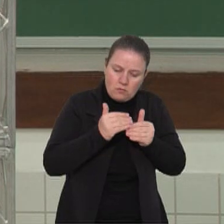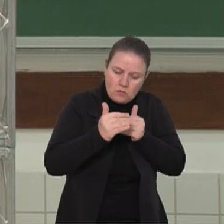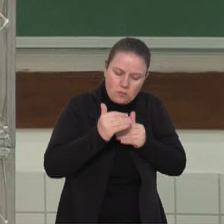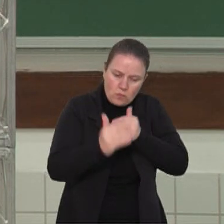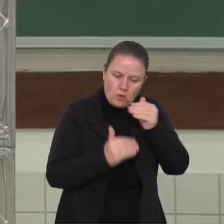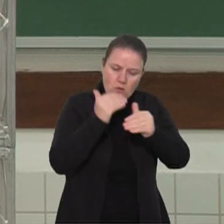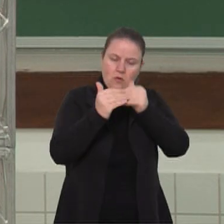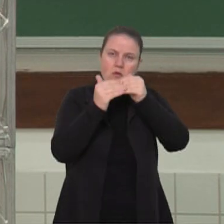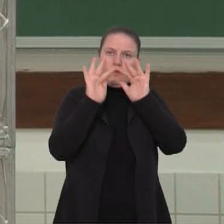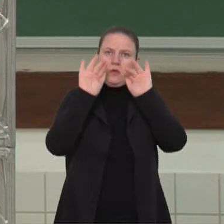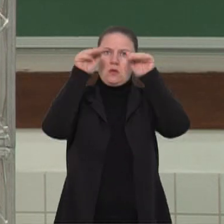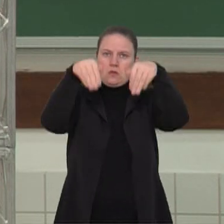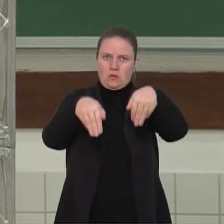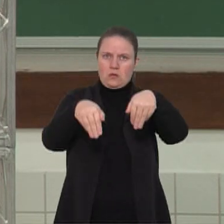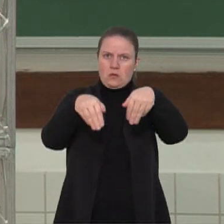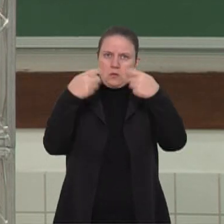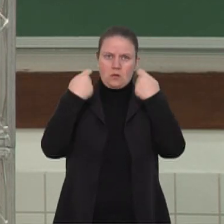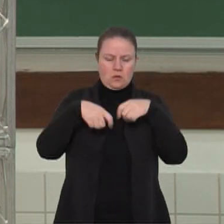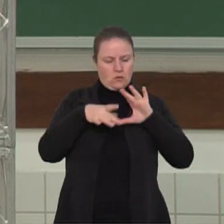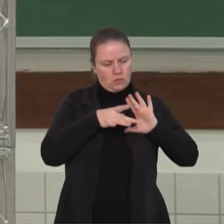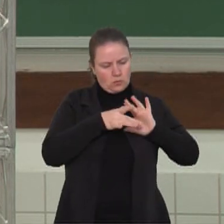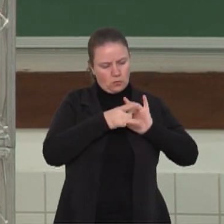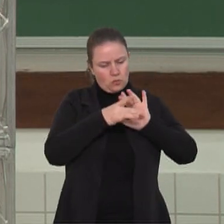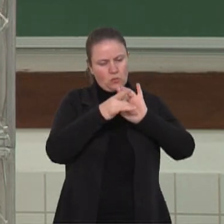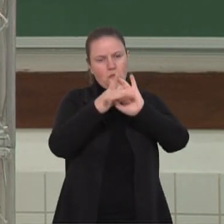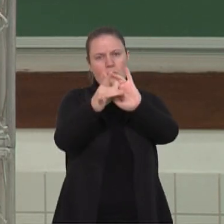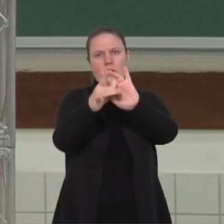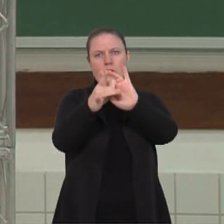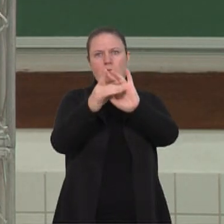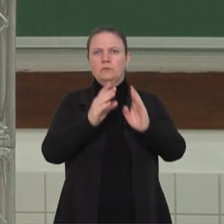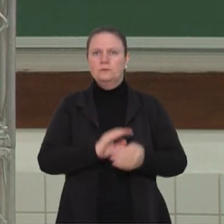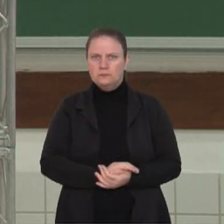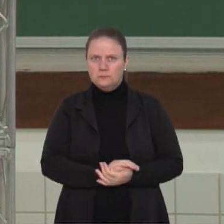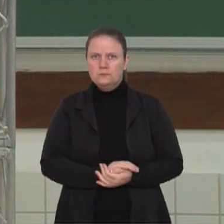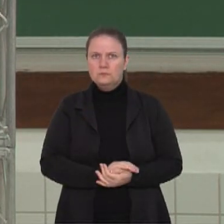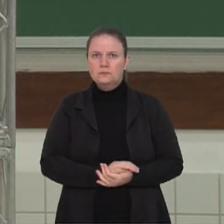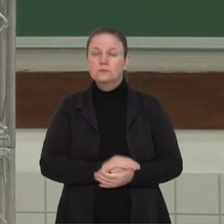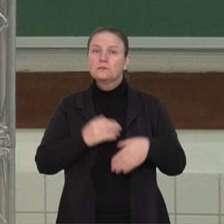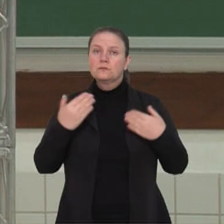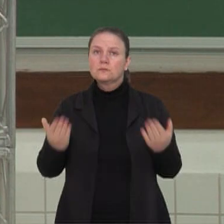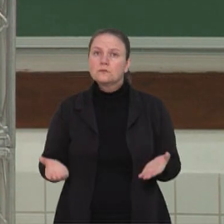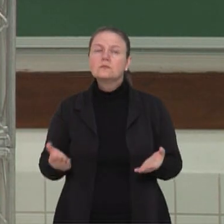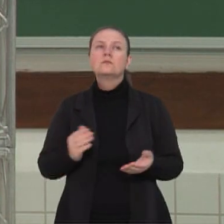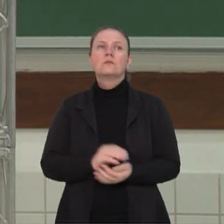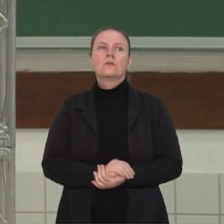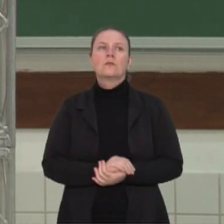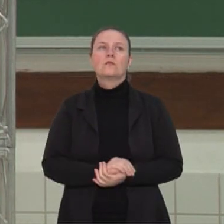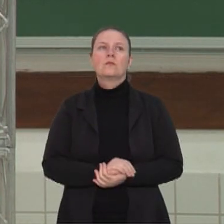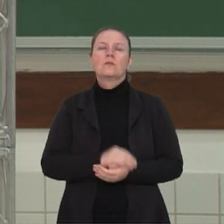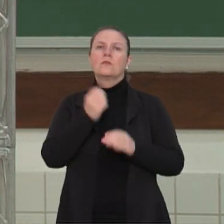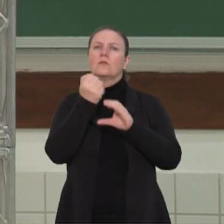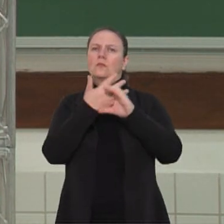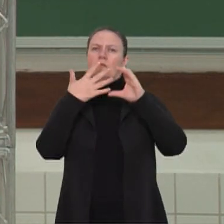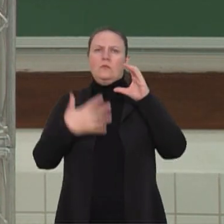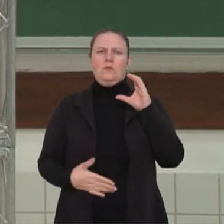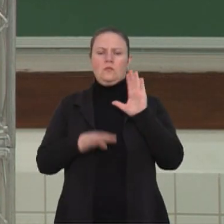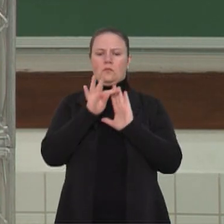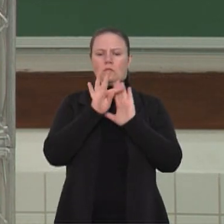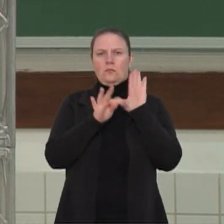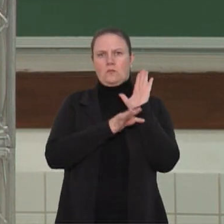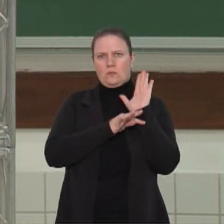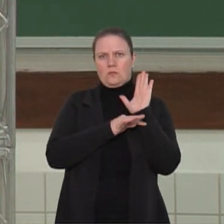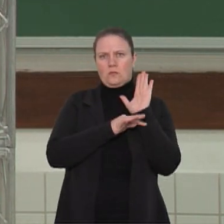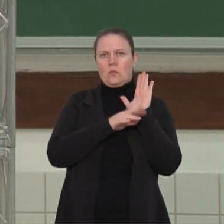com as ideias desse começo, meio e fim bem ligados. Então, a esse aspecto do texto nós damos o nome